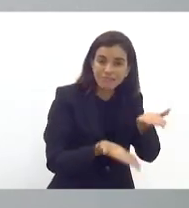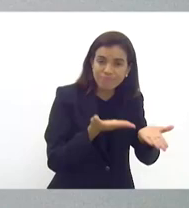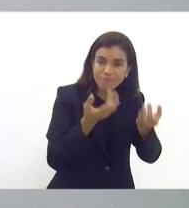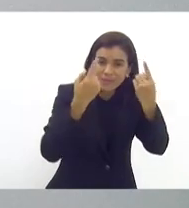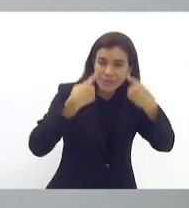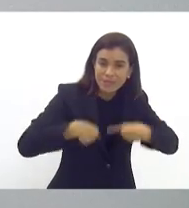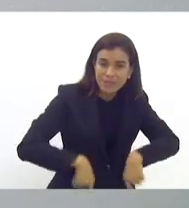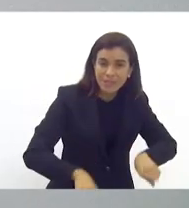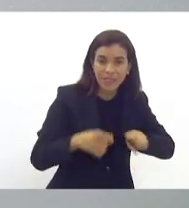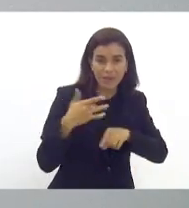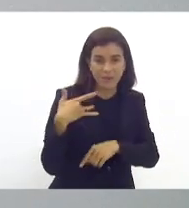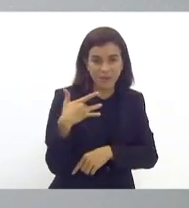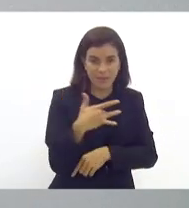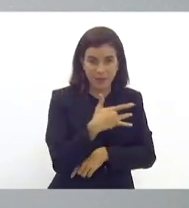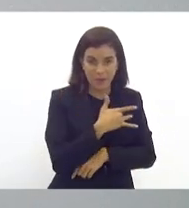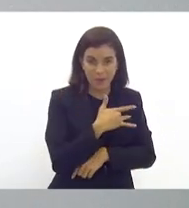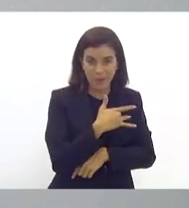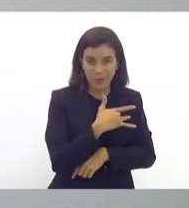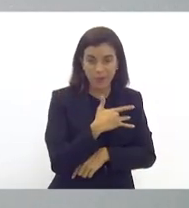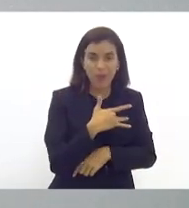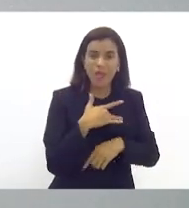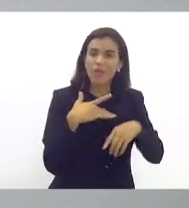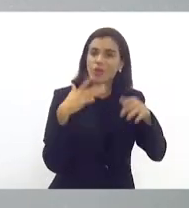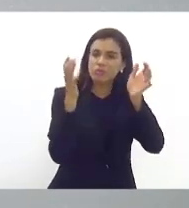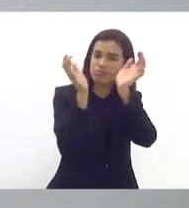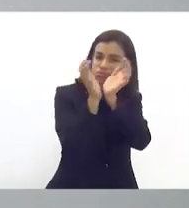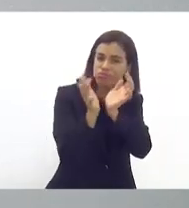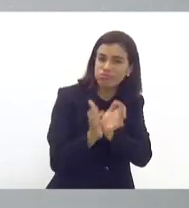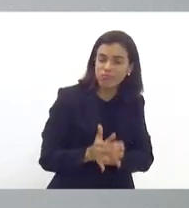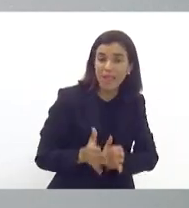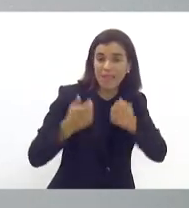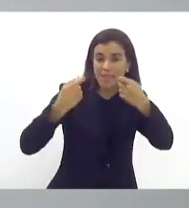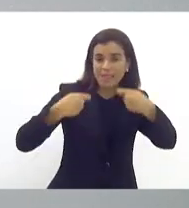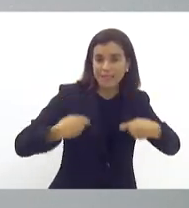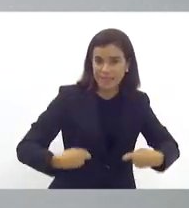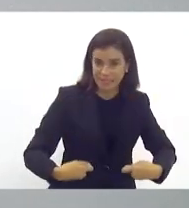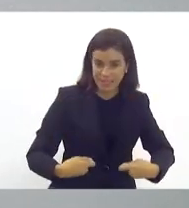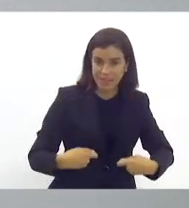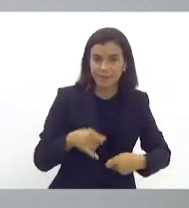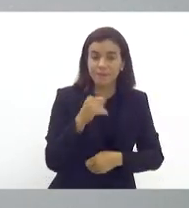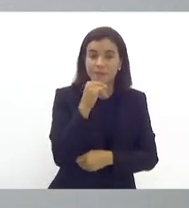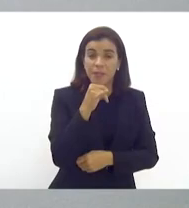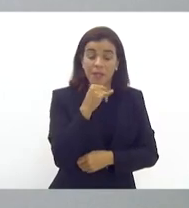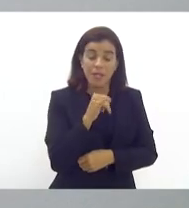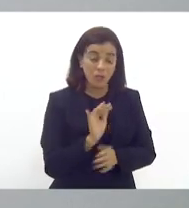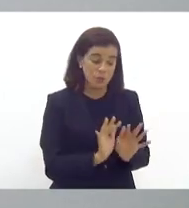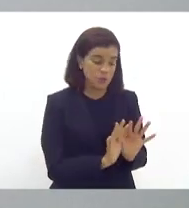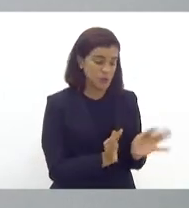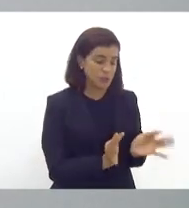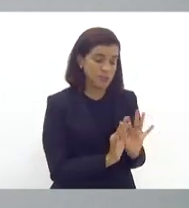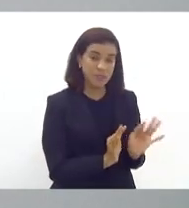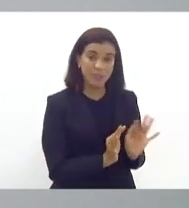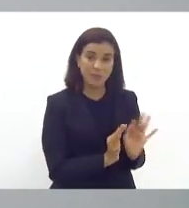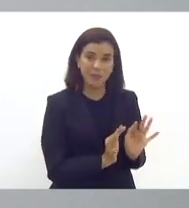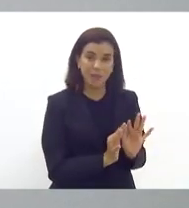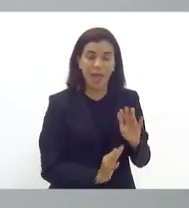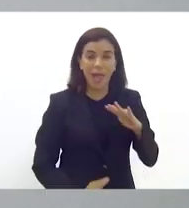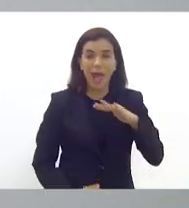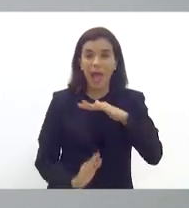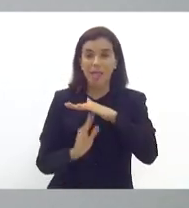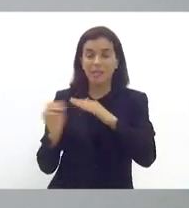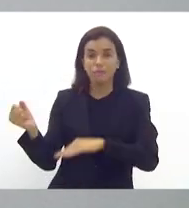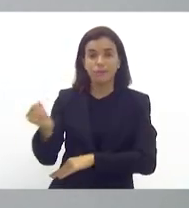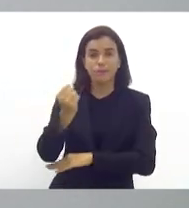deficiência em todos os níveis de complexidade Isso quer dizer o quê desde a coisa mais simples a coisa mais